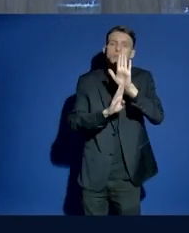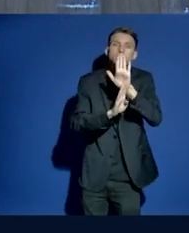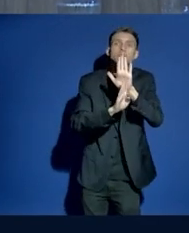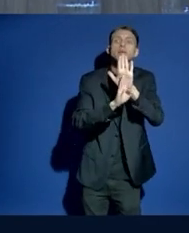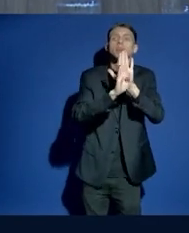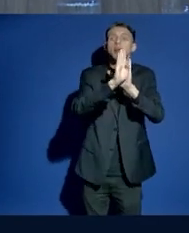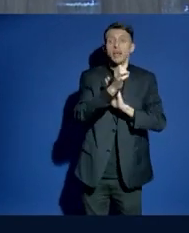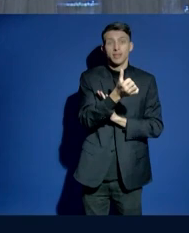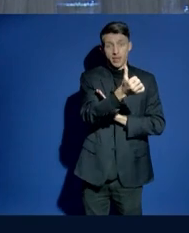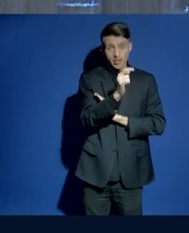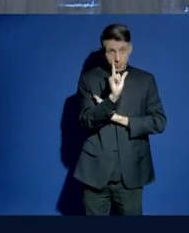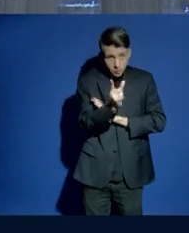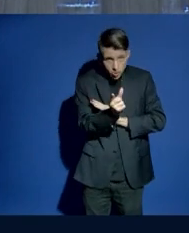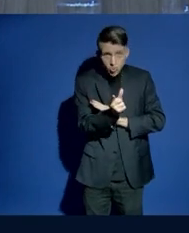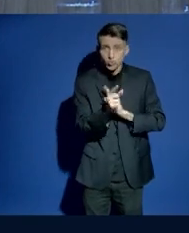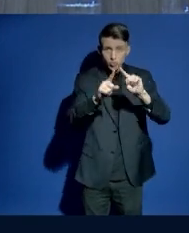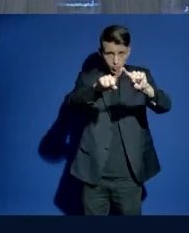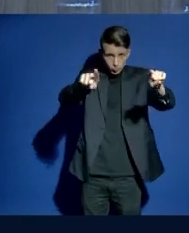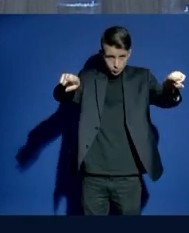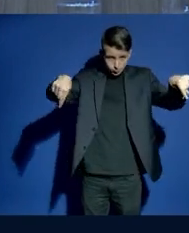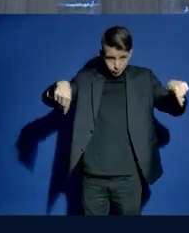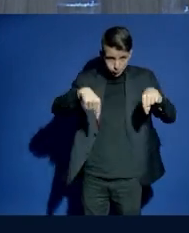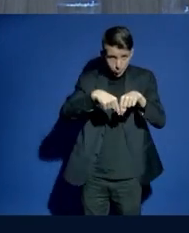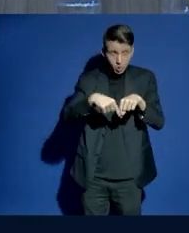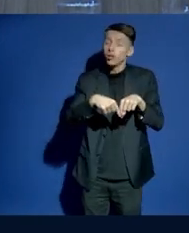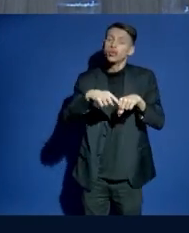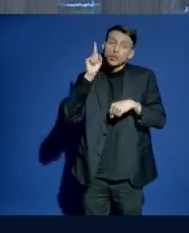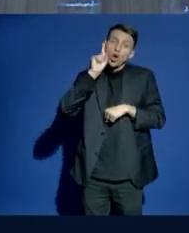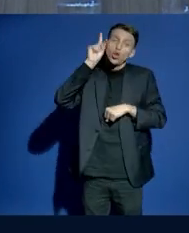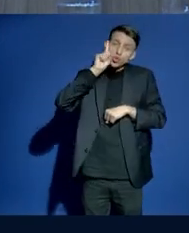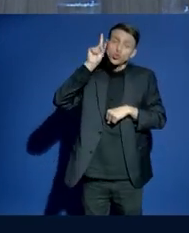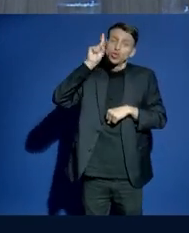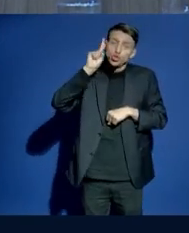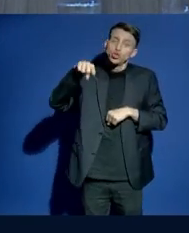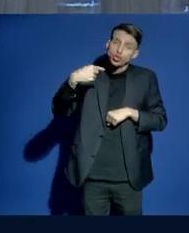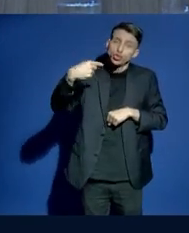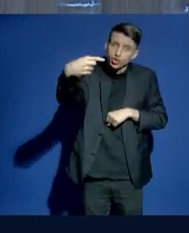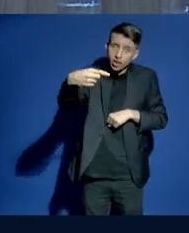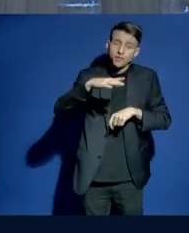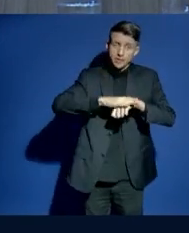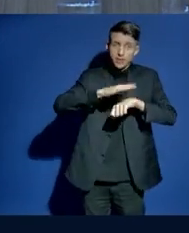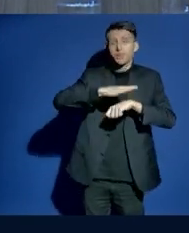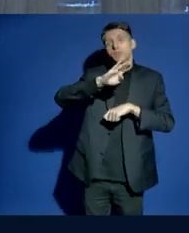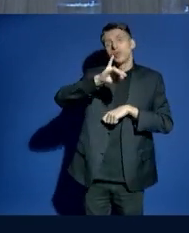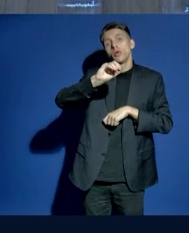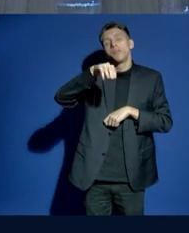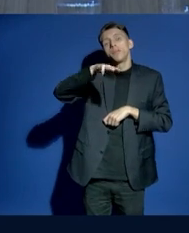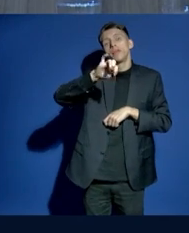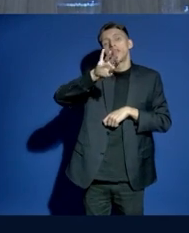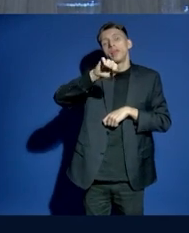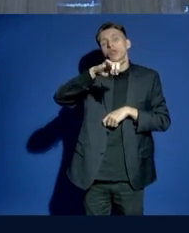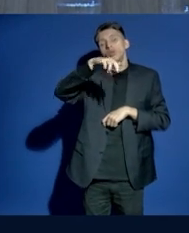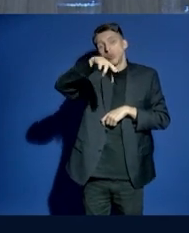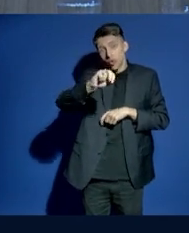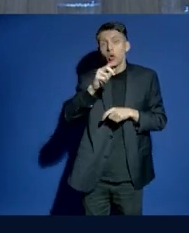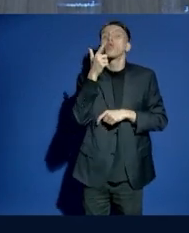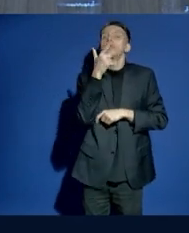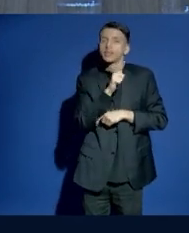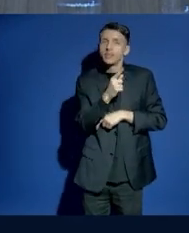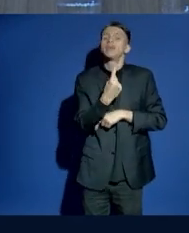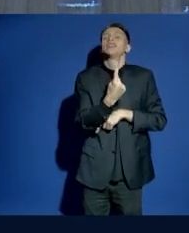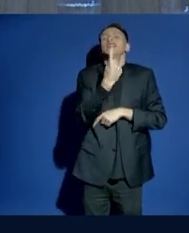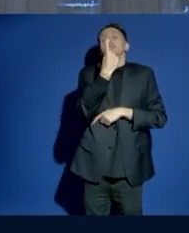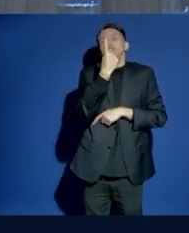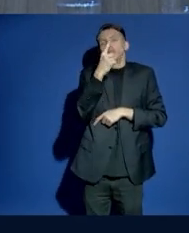6.000 normais metro cúbicos por dia de biometano para 110 mil normais metros